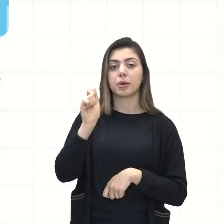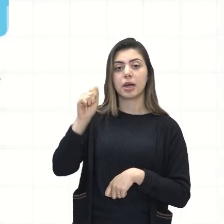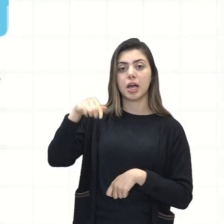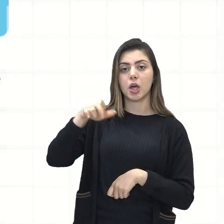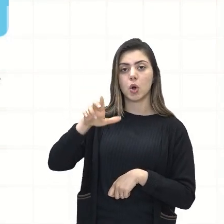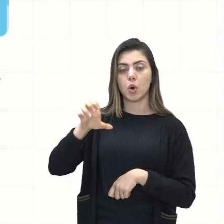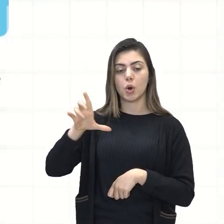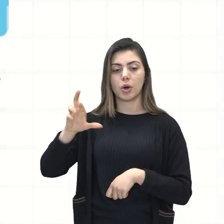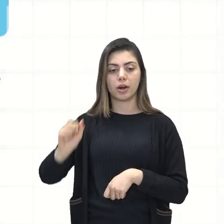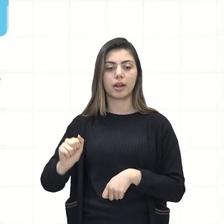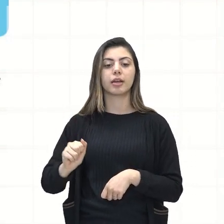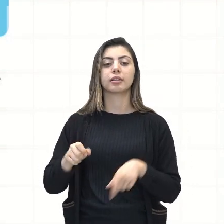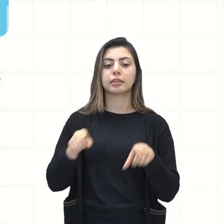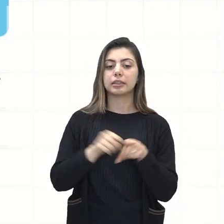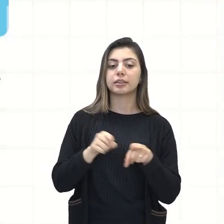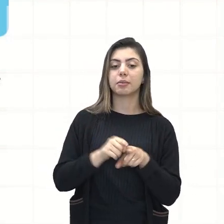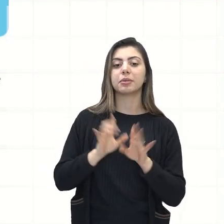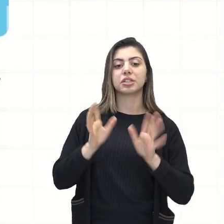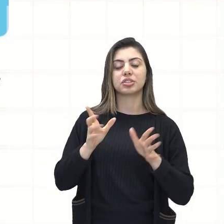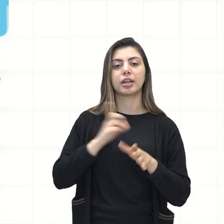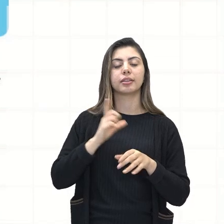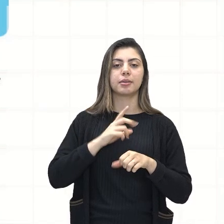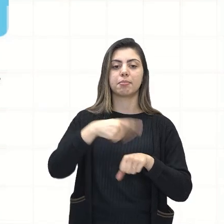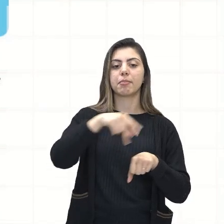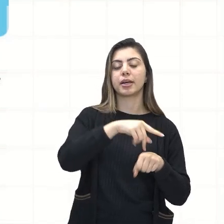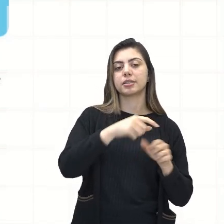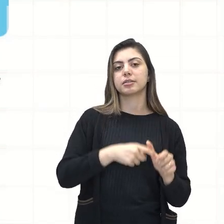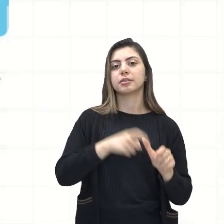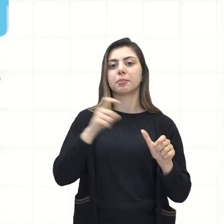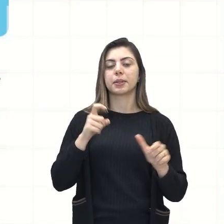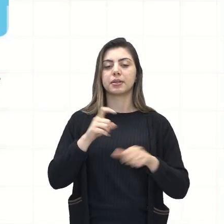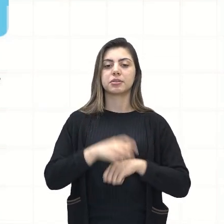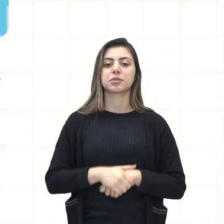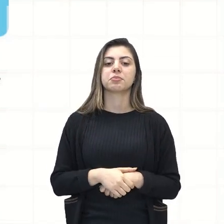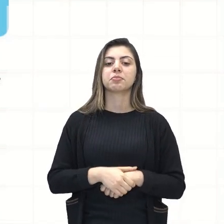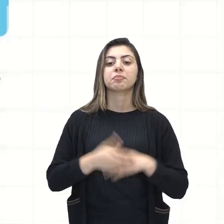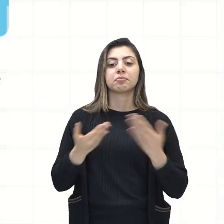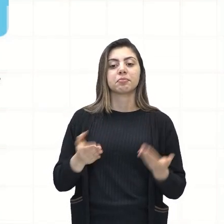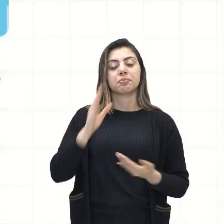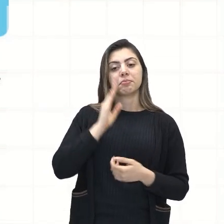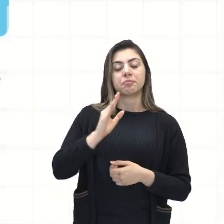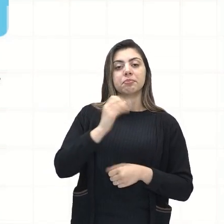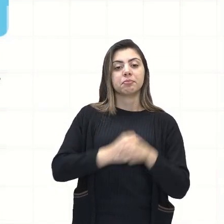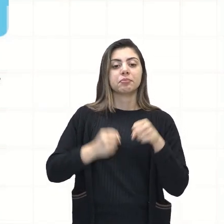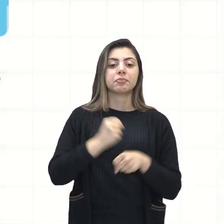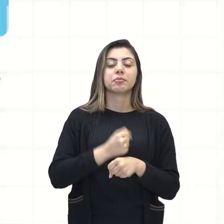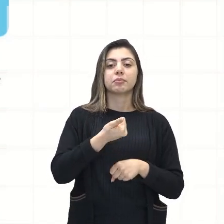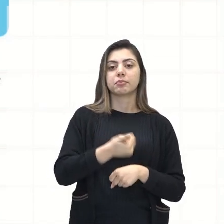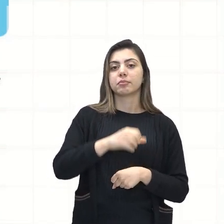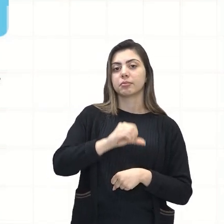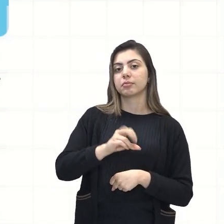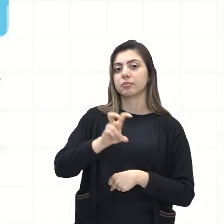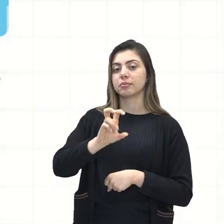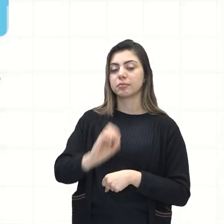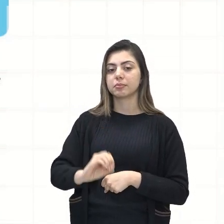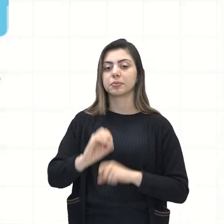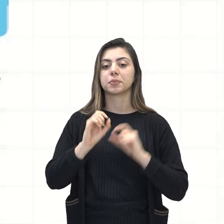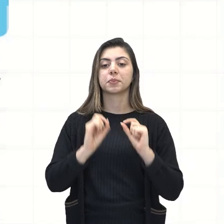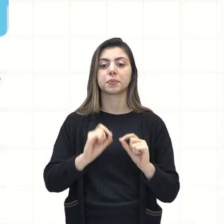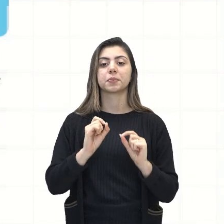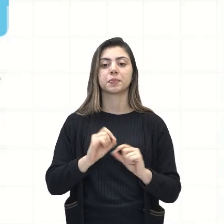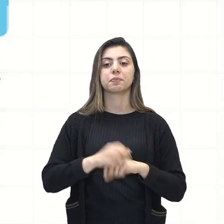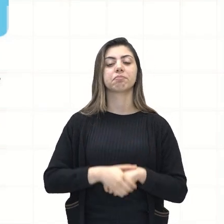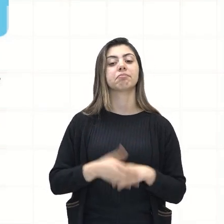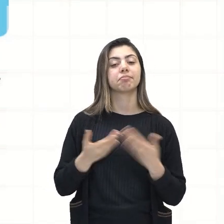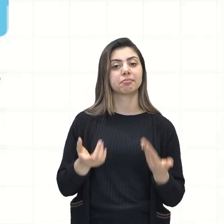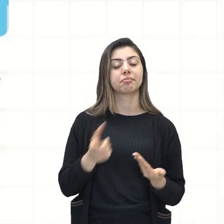E os territórios já independentes. Bem, em especial a partir de 1950, a gente vai ter ali